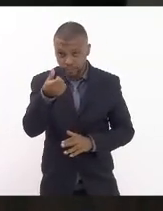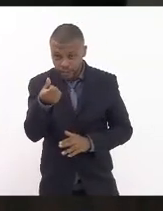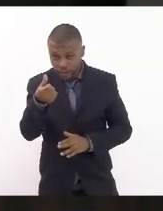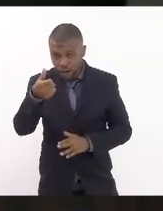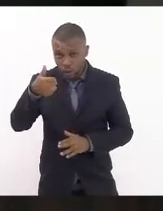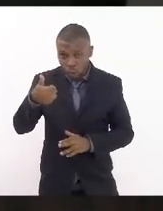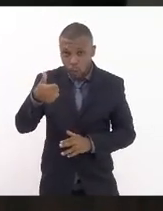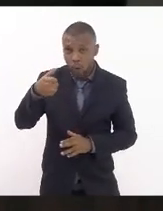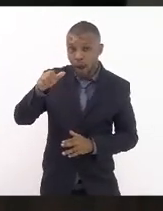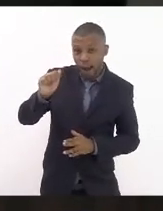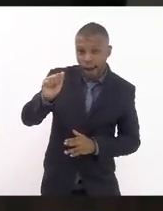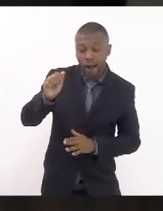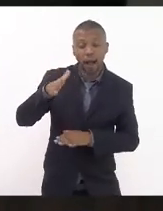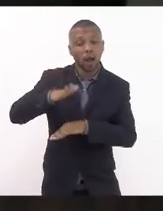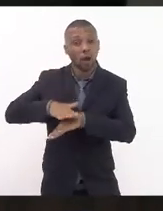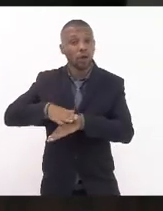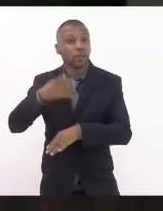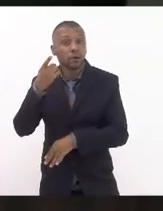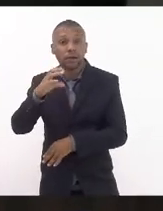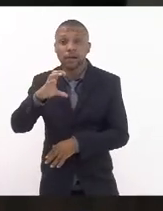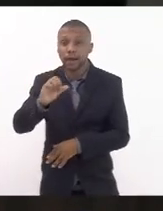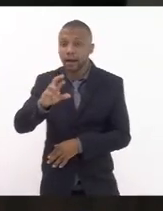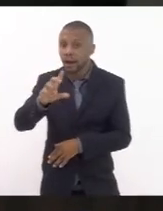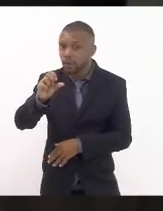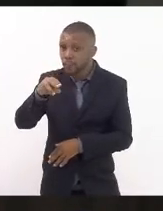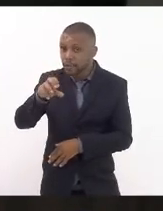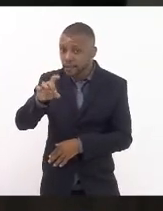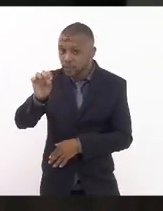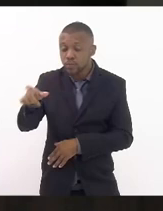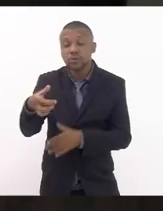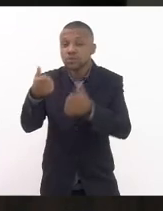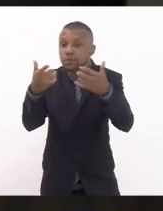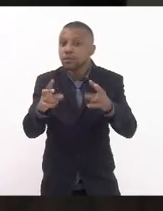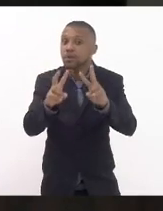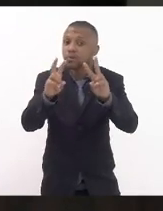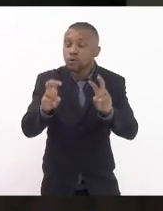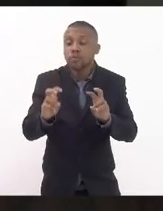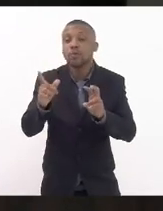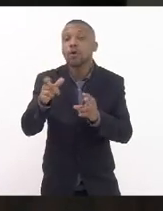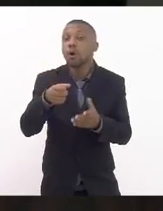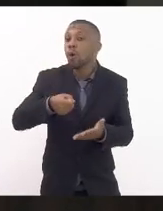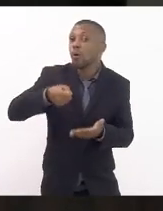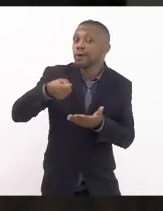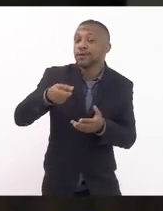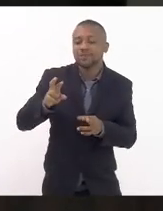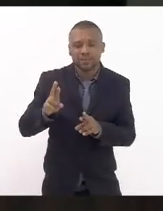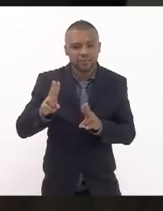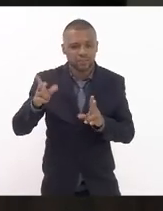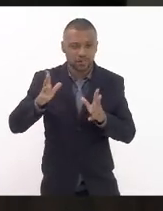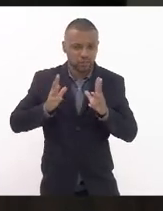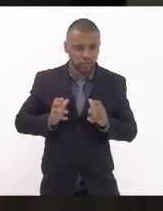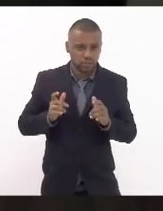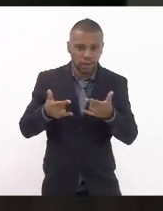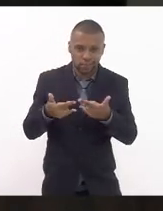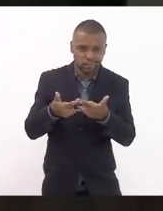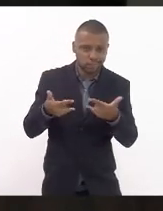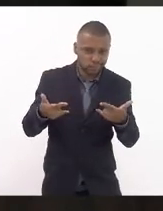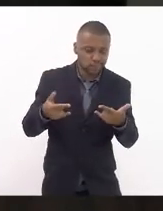761-2015, de autoria do deputado Carlos Macedo, dispõe sobre o kit de higiene diferenciado no sistema prisional socioeducativo